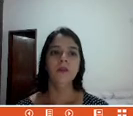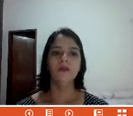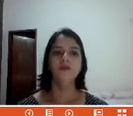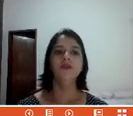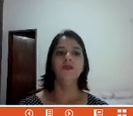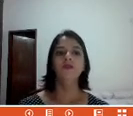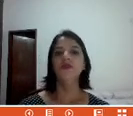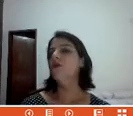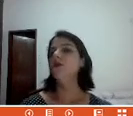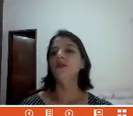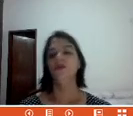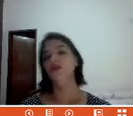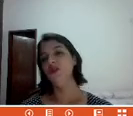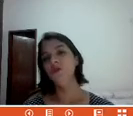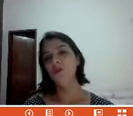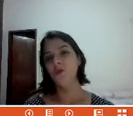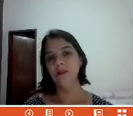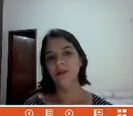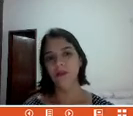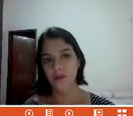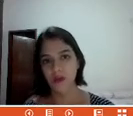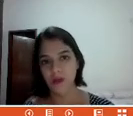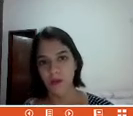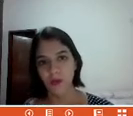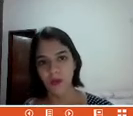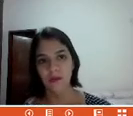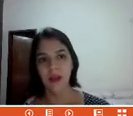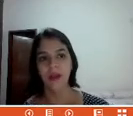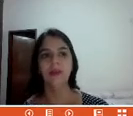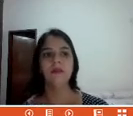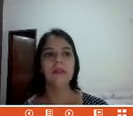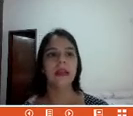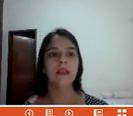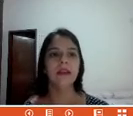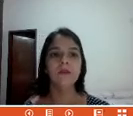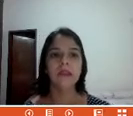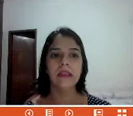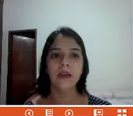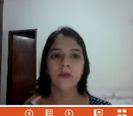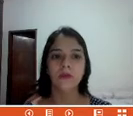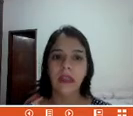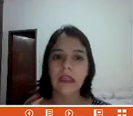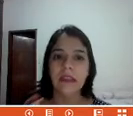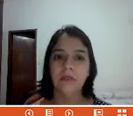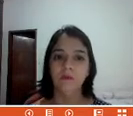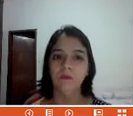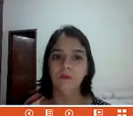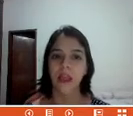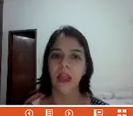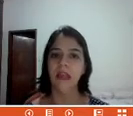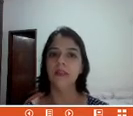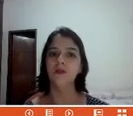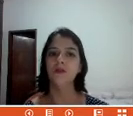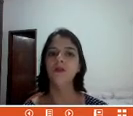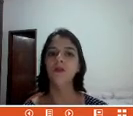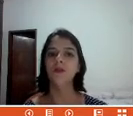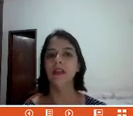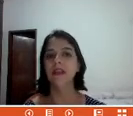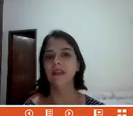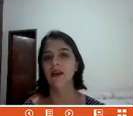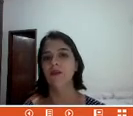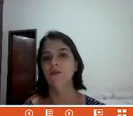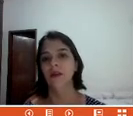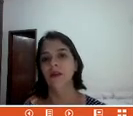como que surgiu, de onde surgiu, quando surgiu? Então, assim, até o século XV, os